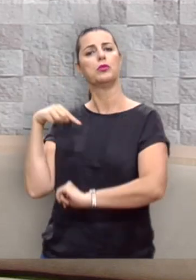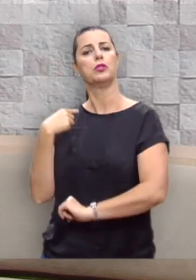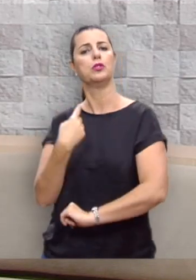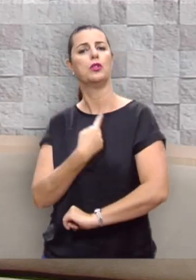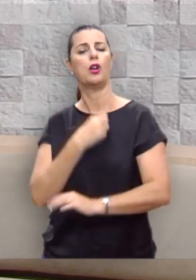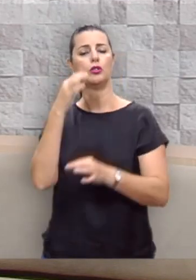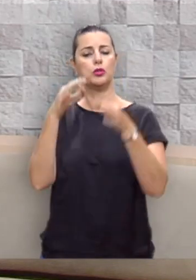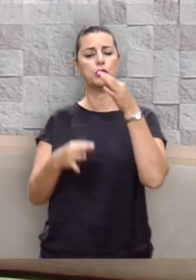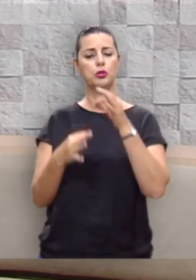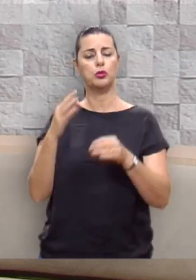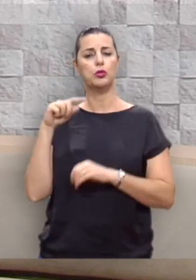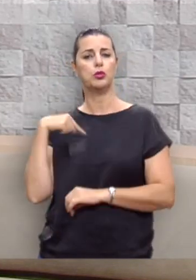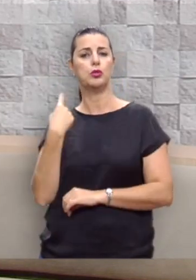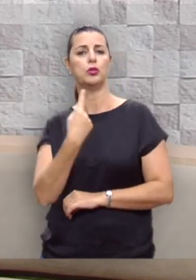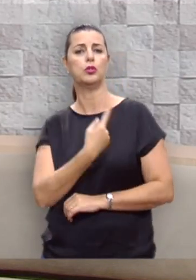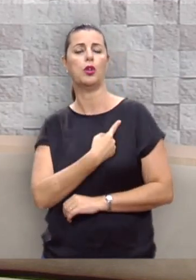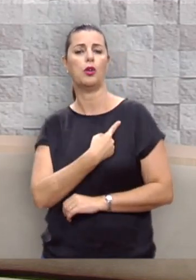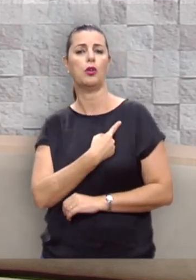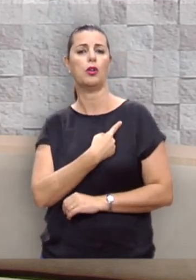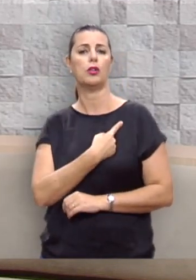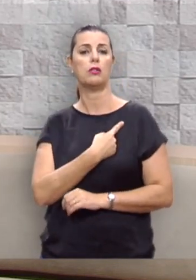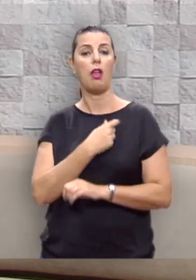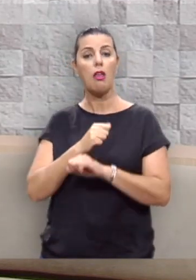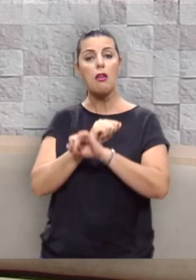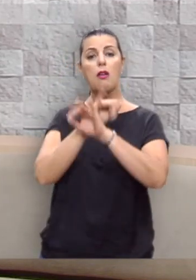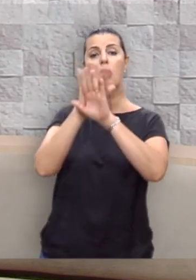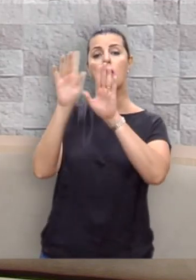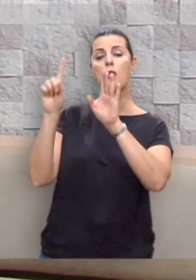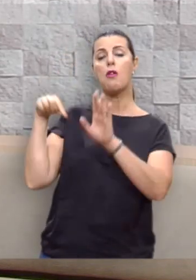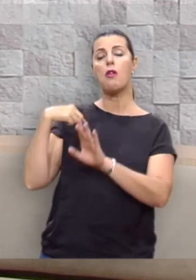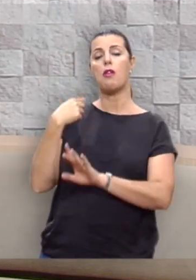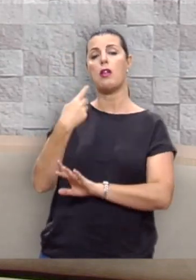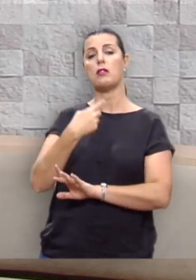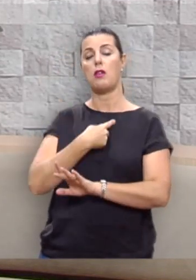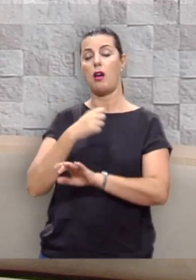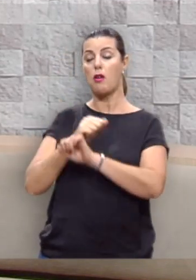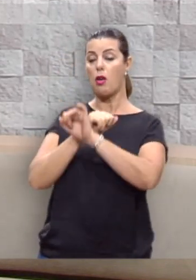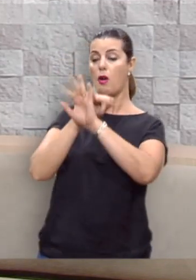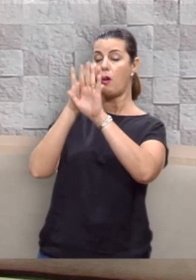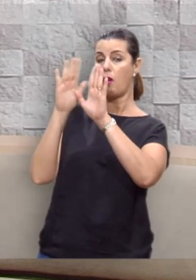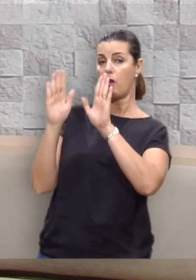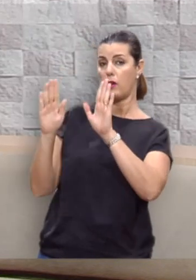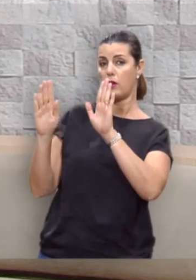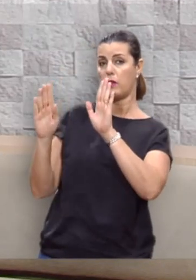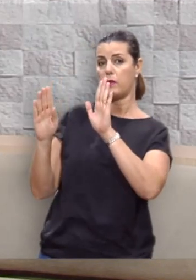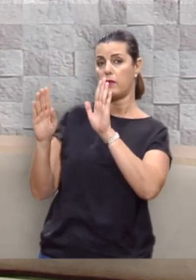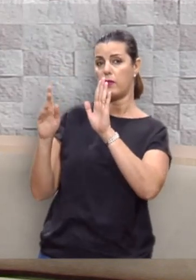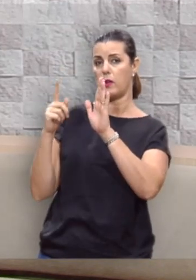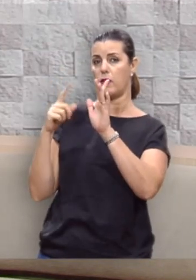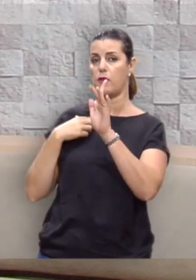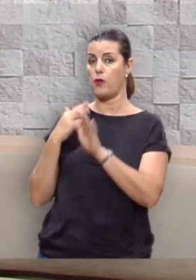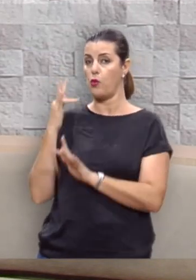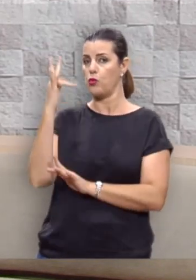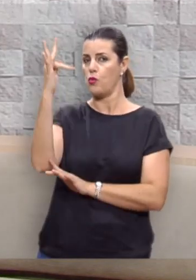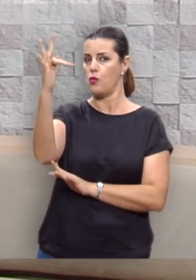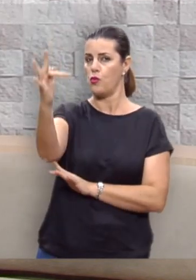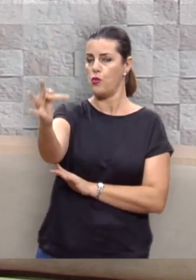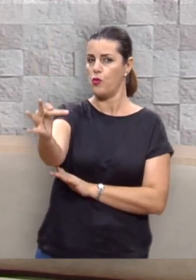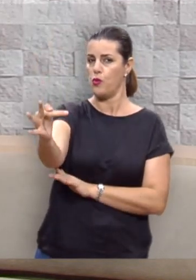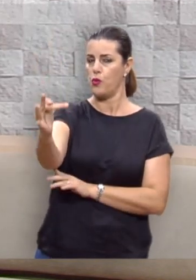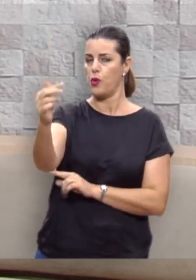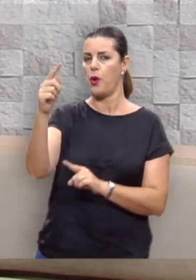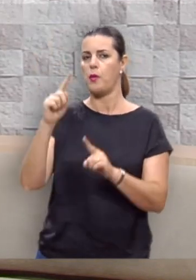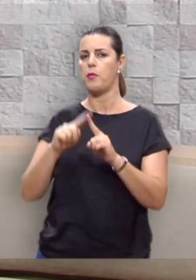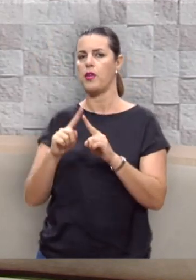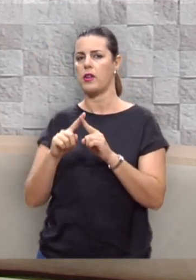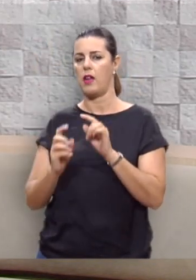Deus nos justificou e Deus nos glorificou. A glorificação, embora seja um fato futuro,